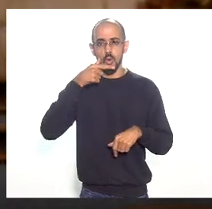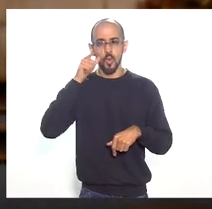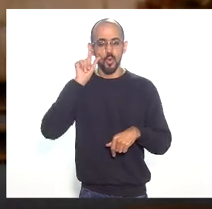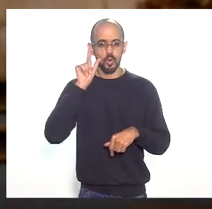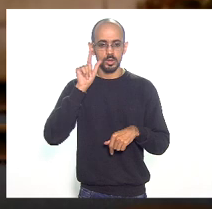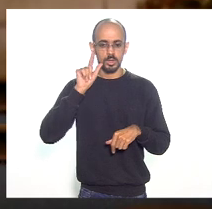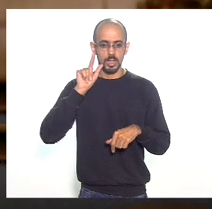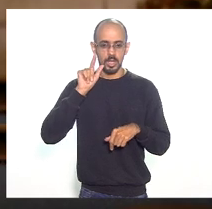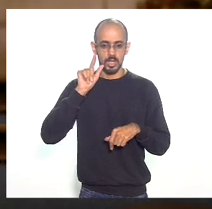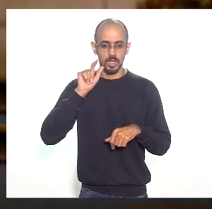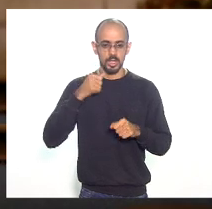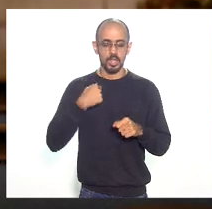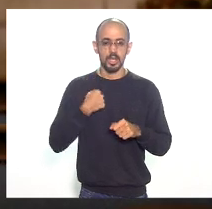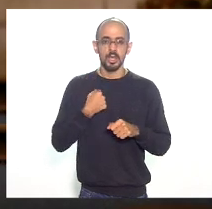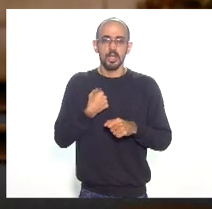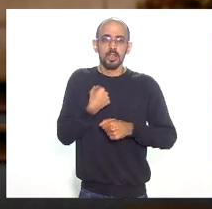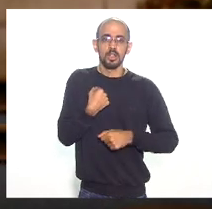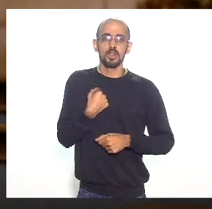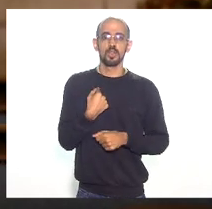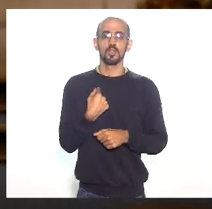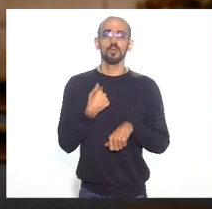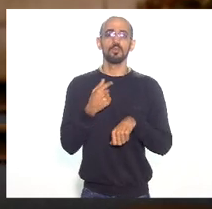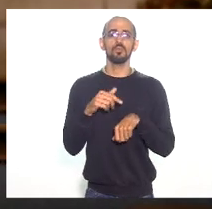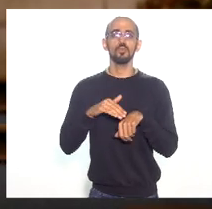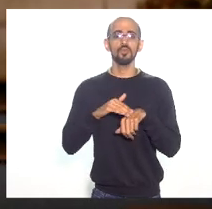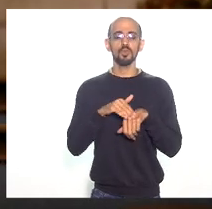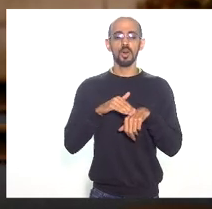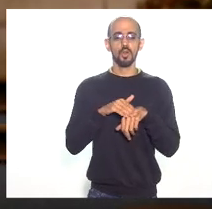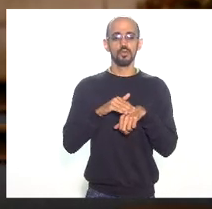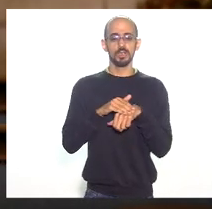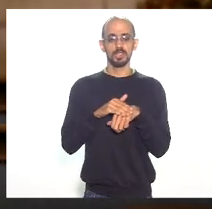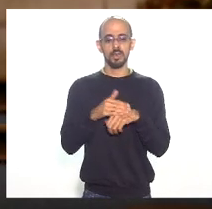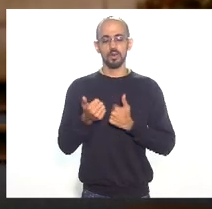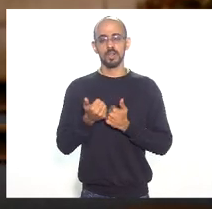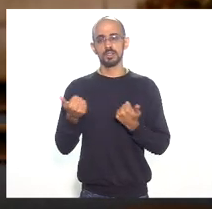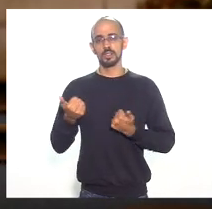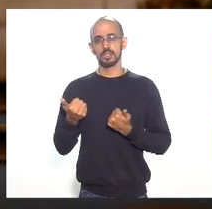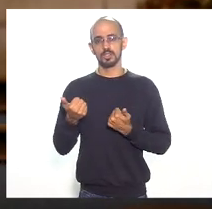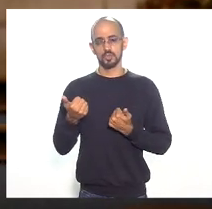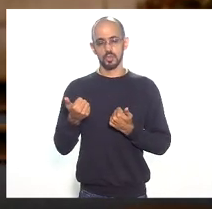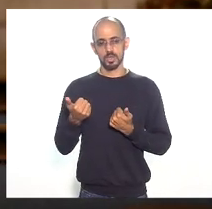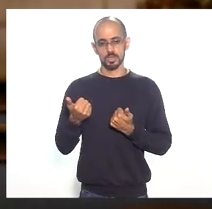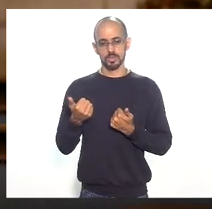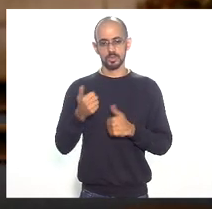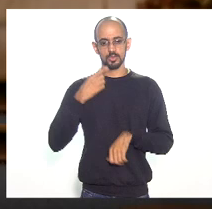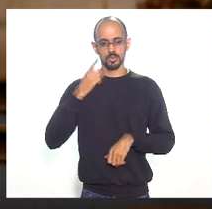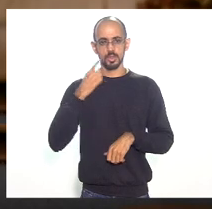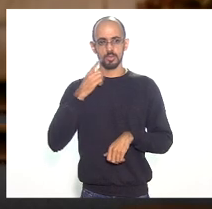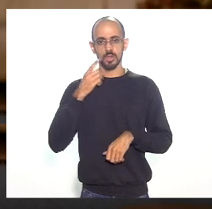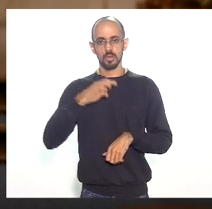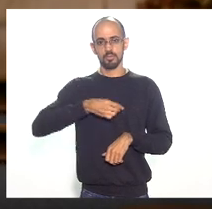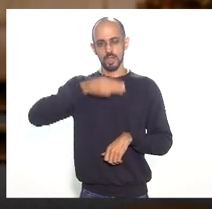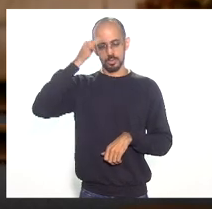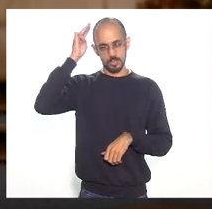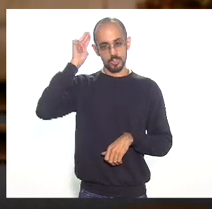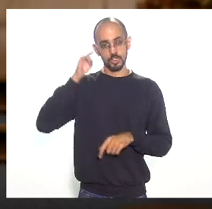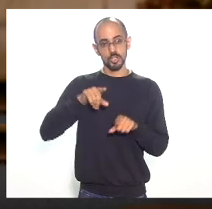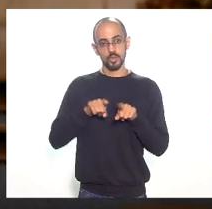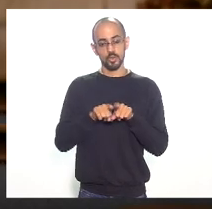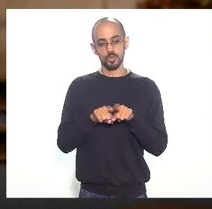distante, nós falávamos com as assessoras, tanto do deputado Márcio Pacheco como